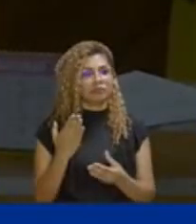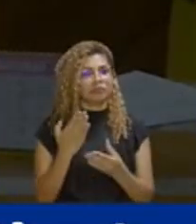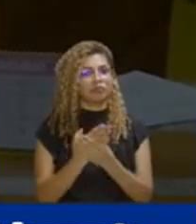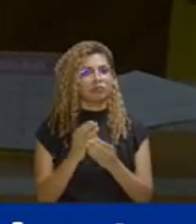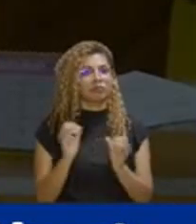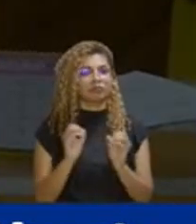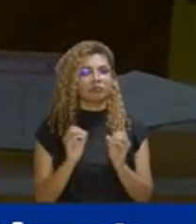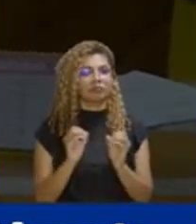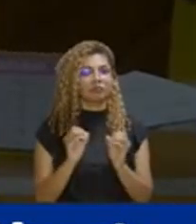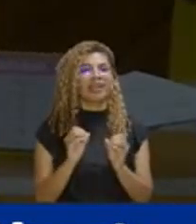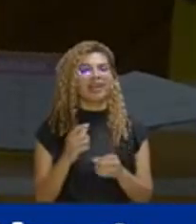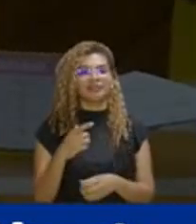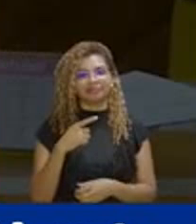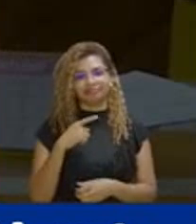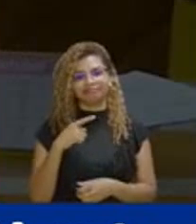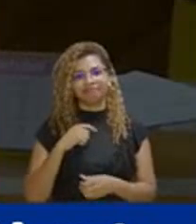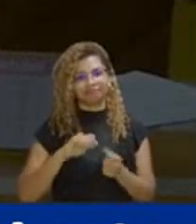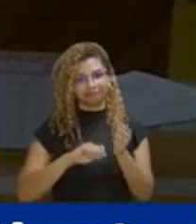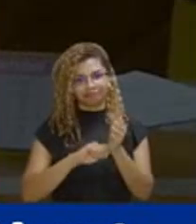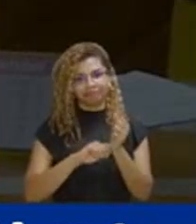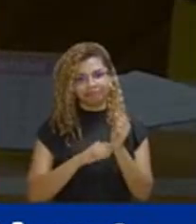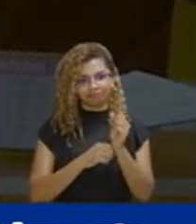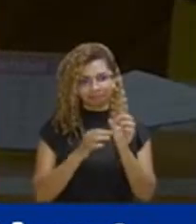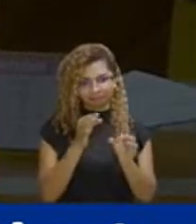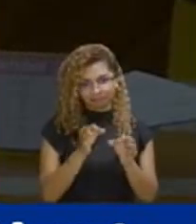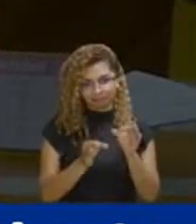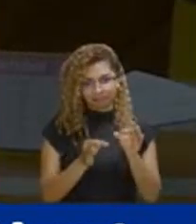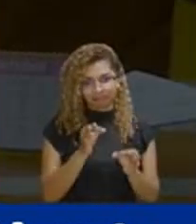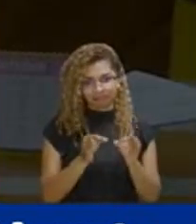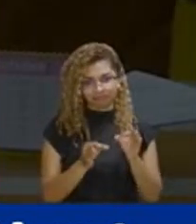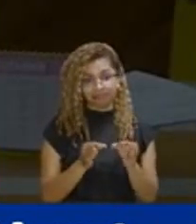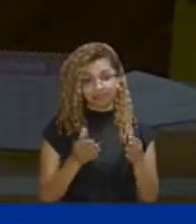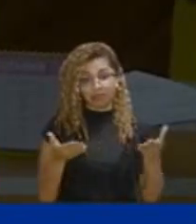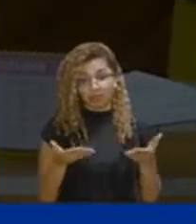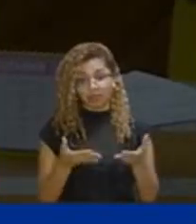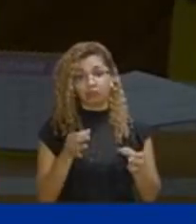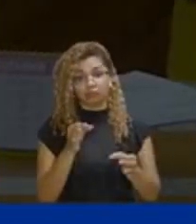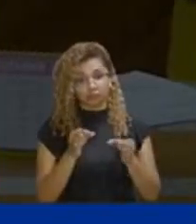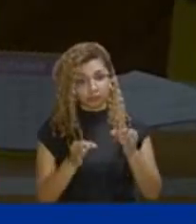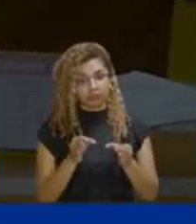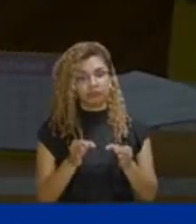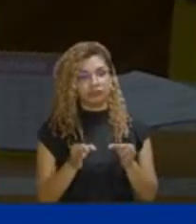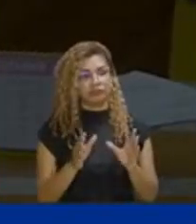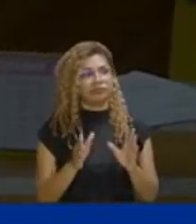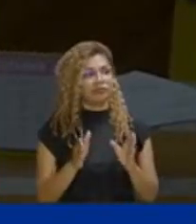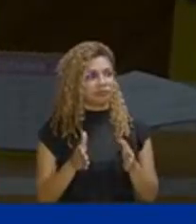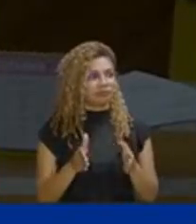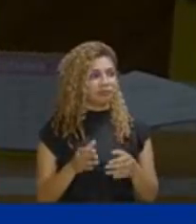tem o de segredo de justiça. Vamos colocá-lo agora em julgamento.